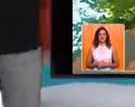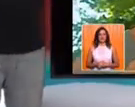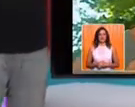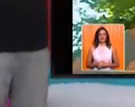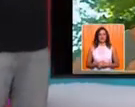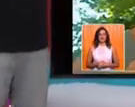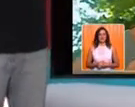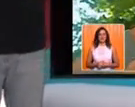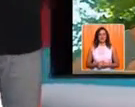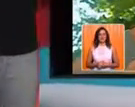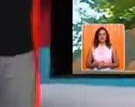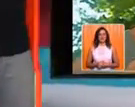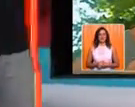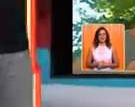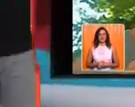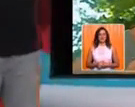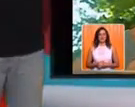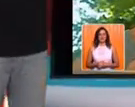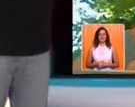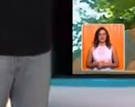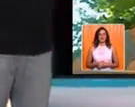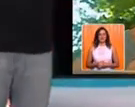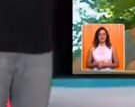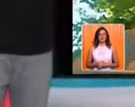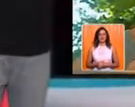eu não sei quem é mas roubou o boneco